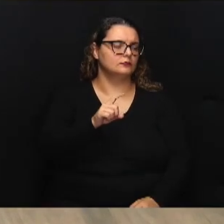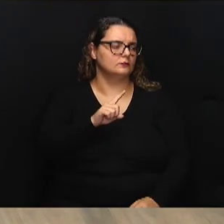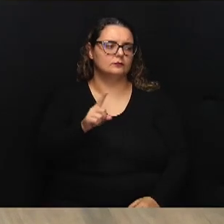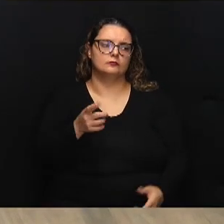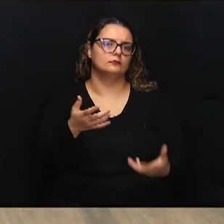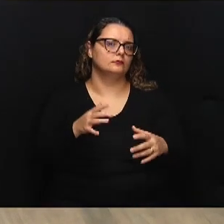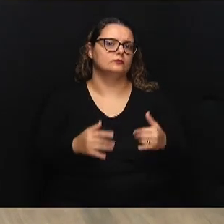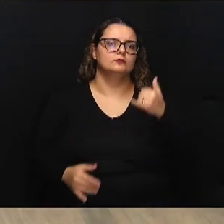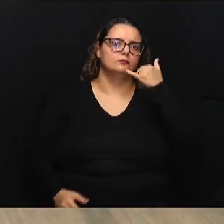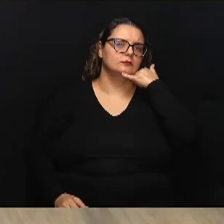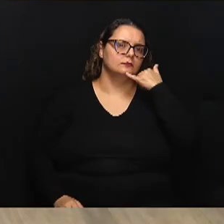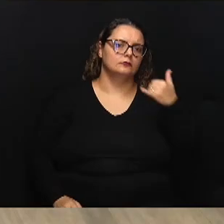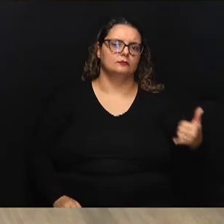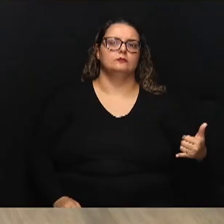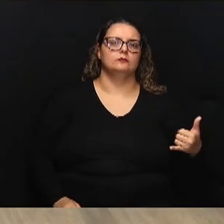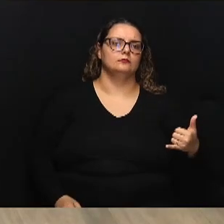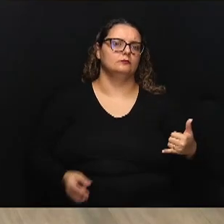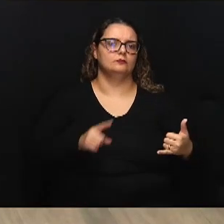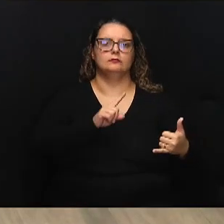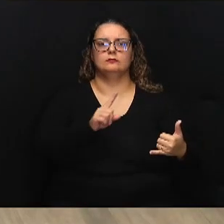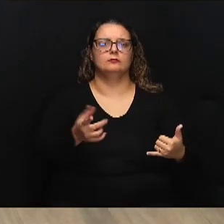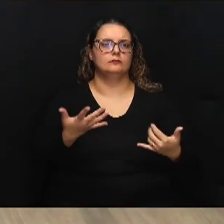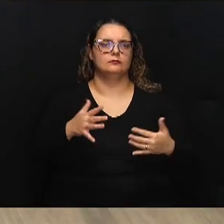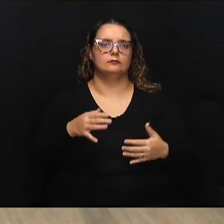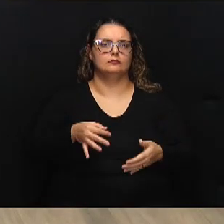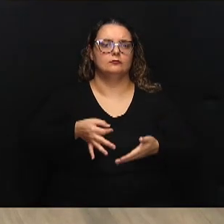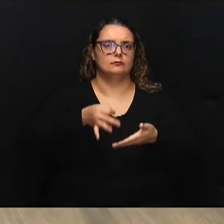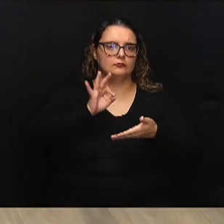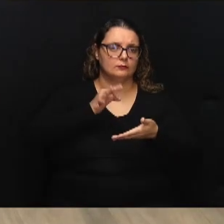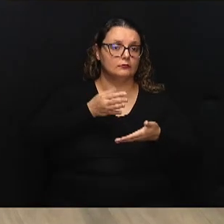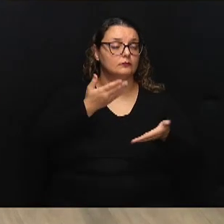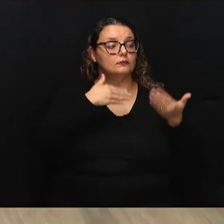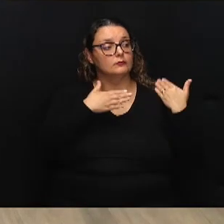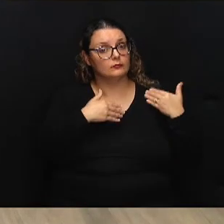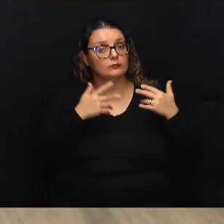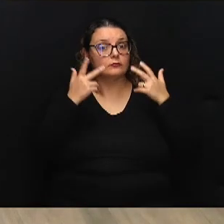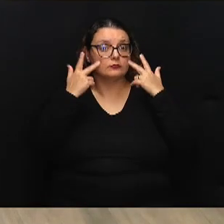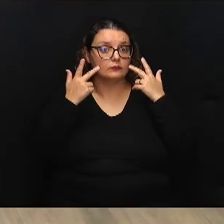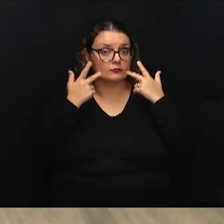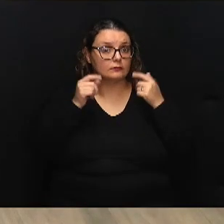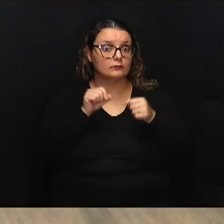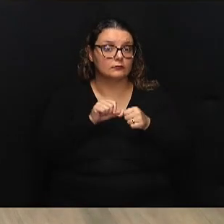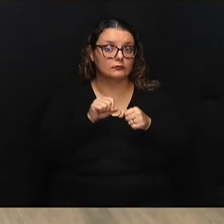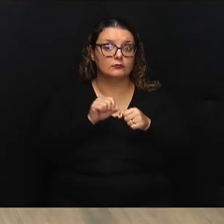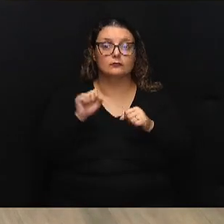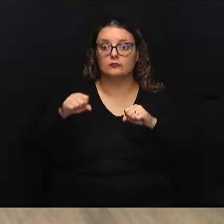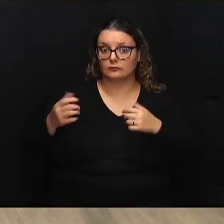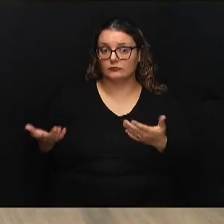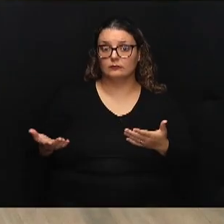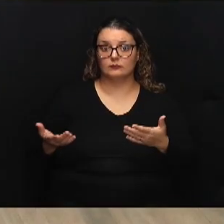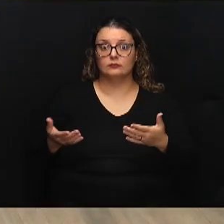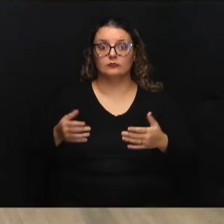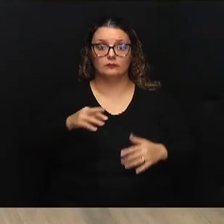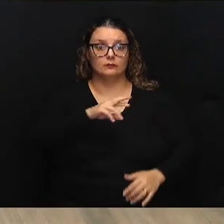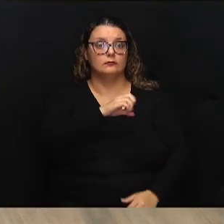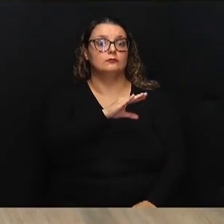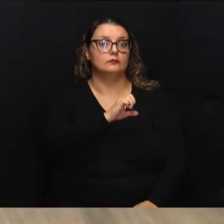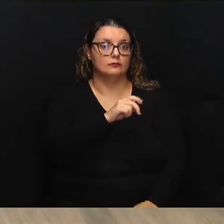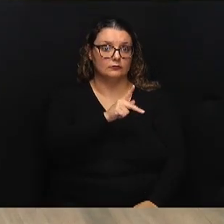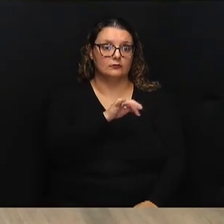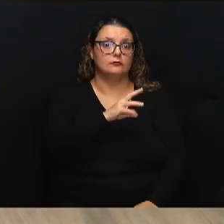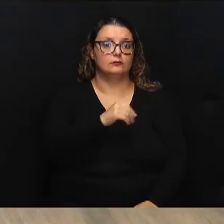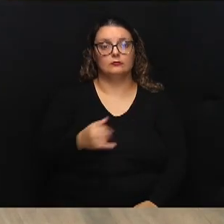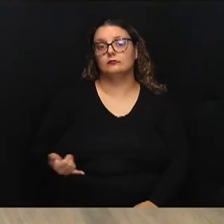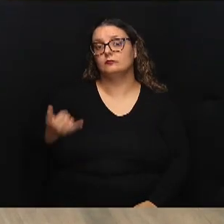atender o telefone, ele não vai querer passar um café, coisa que antigamente era normal, né? Hoje a recepcionista era, né?